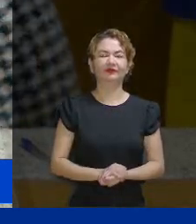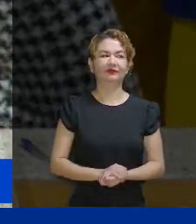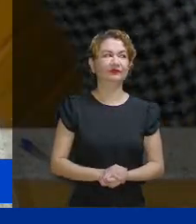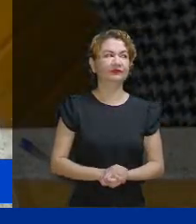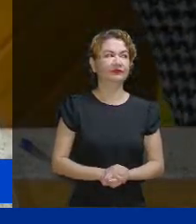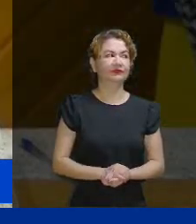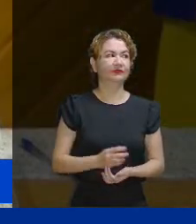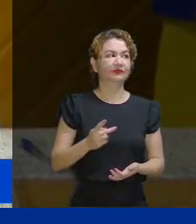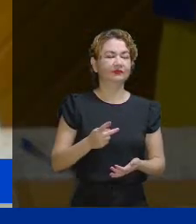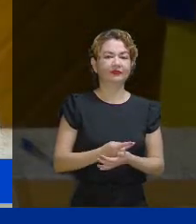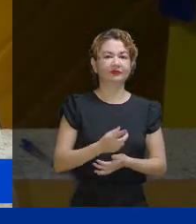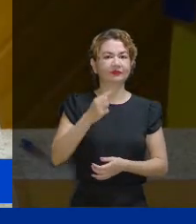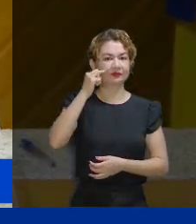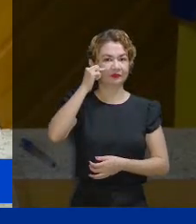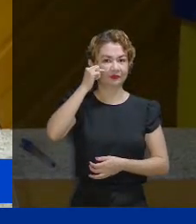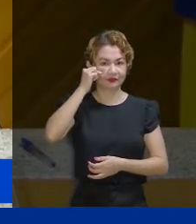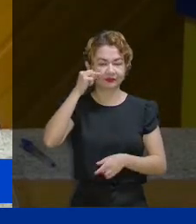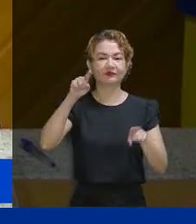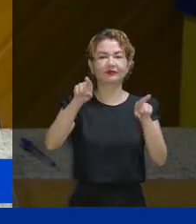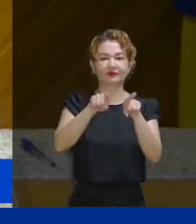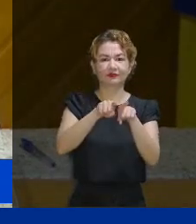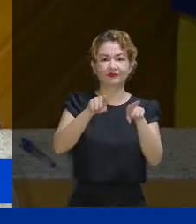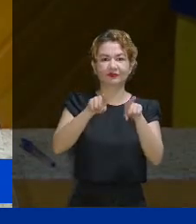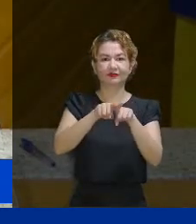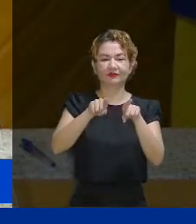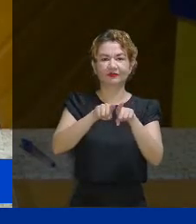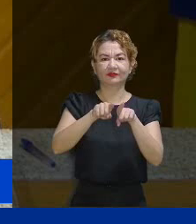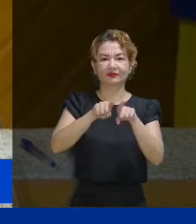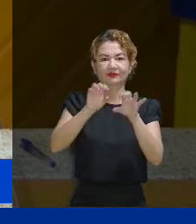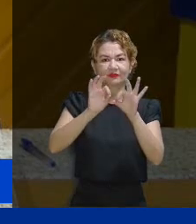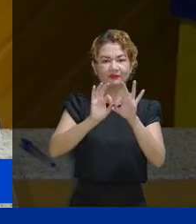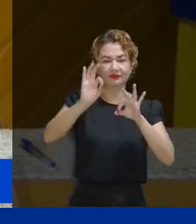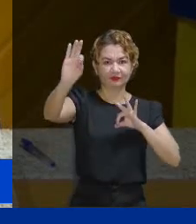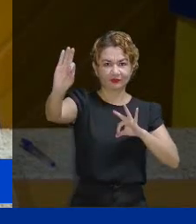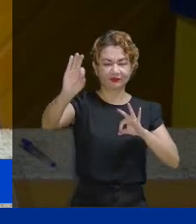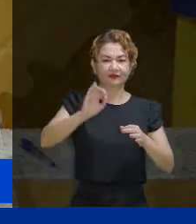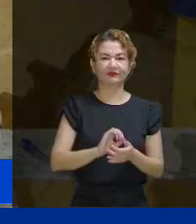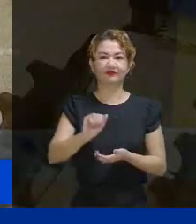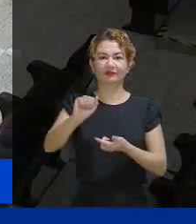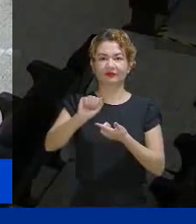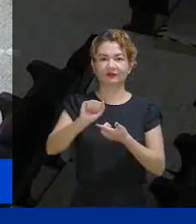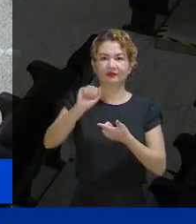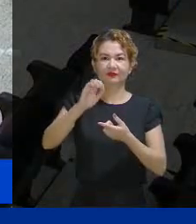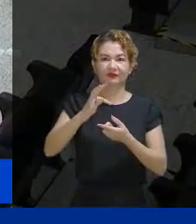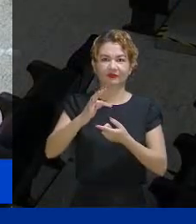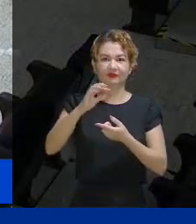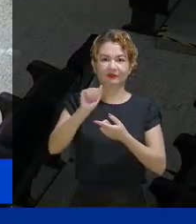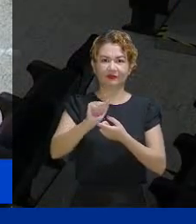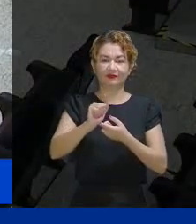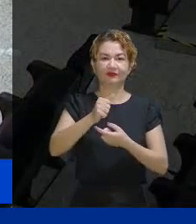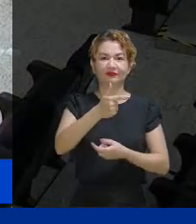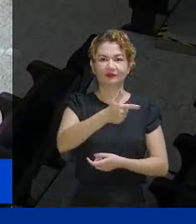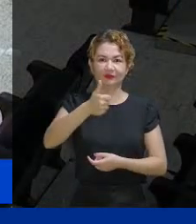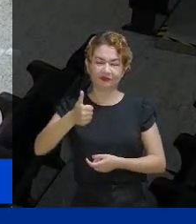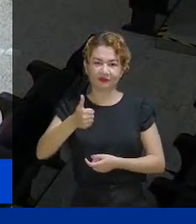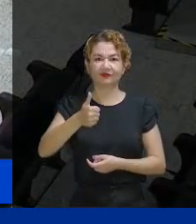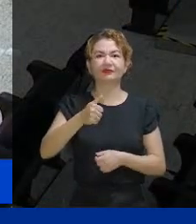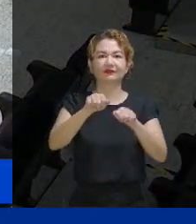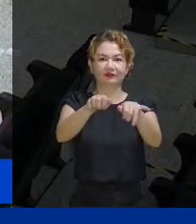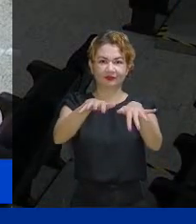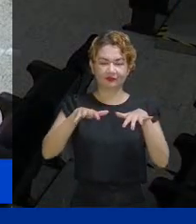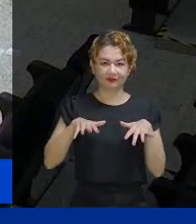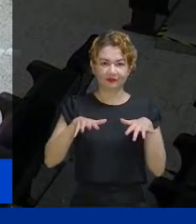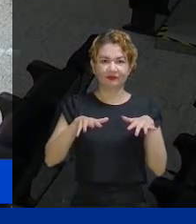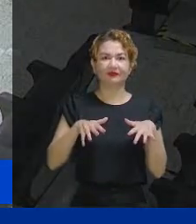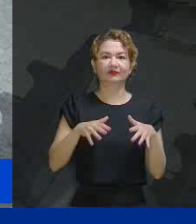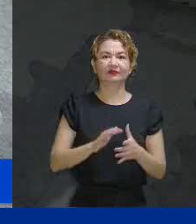cabelos parcialmente grisalhos, curtos, olhos amendoados pequenos, castanho escuro, nariz afilado e traz toga preta. Na tela, no canto direito superior, o logo